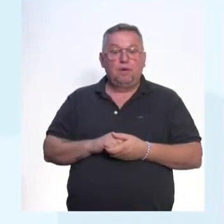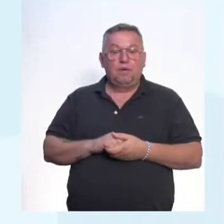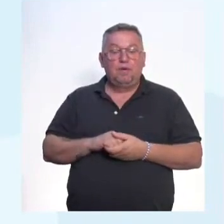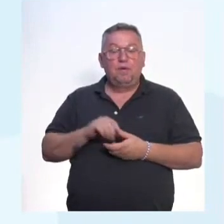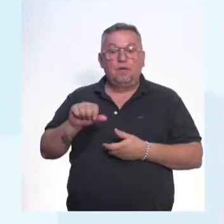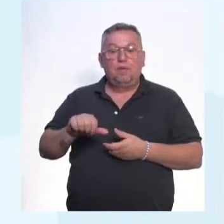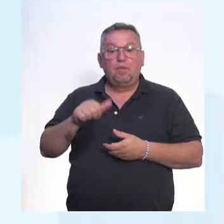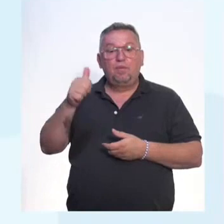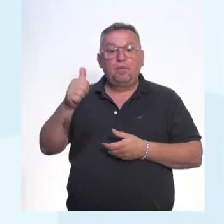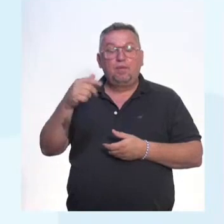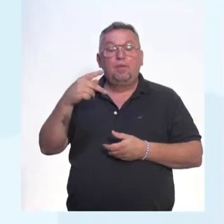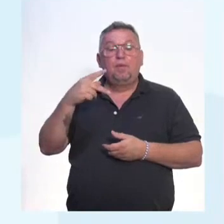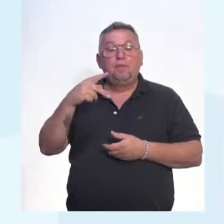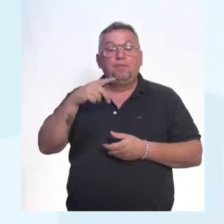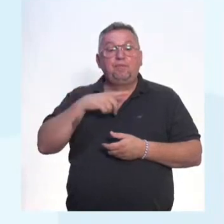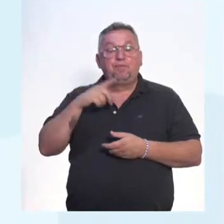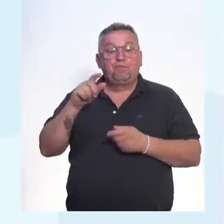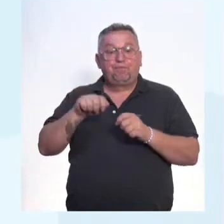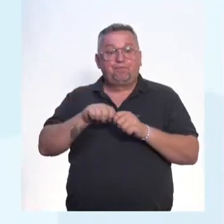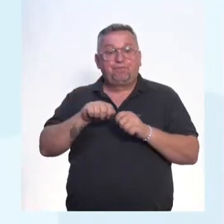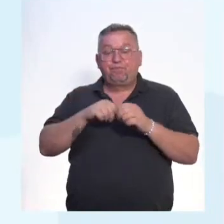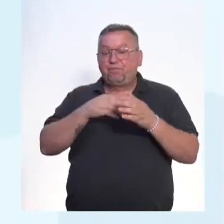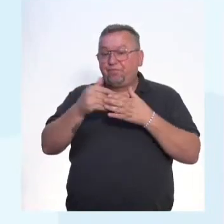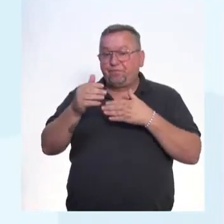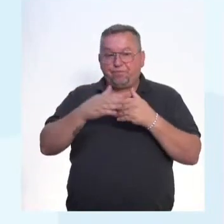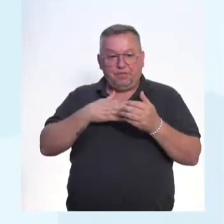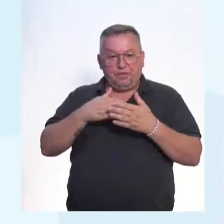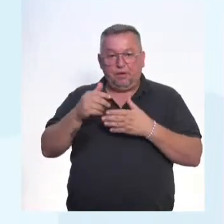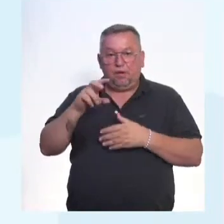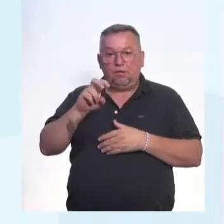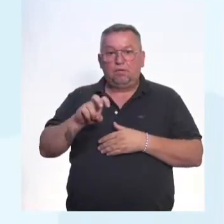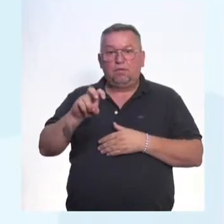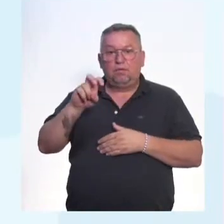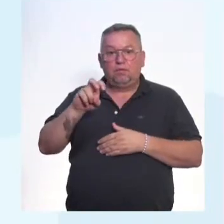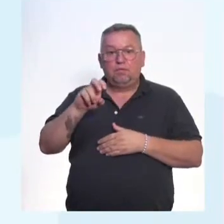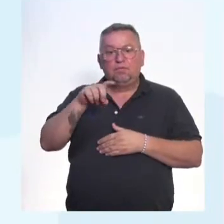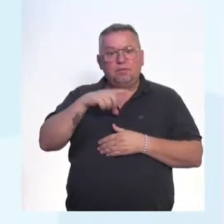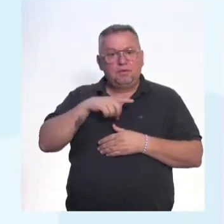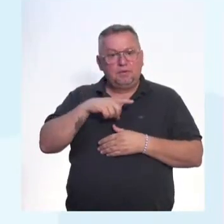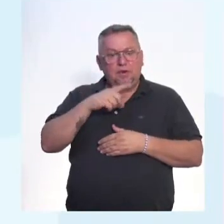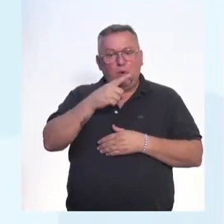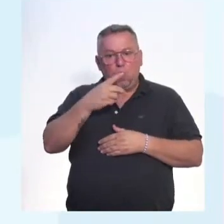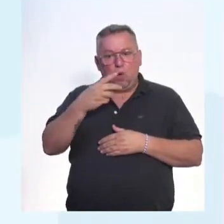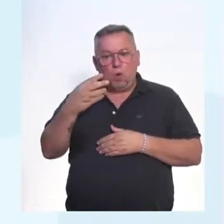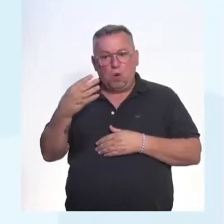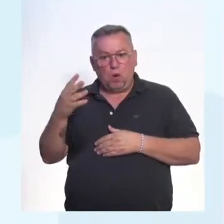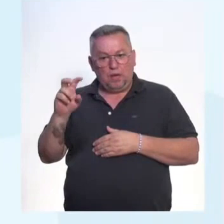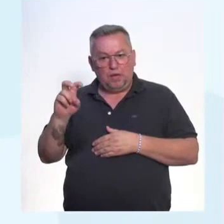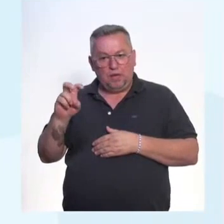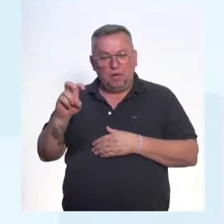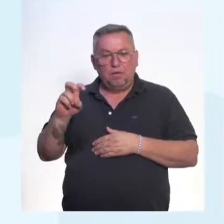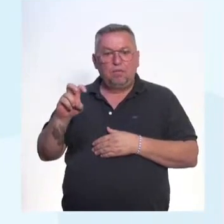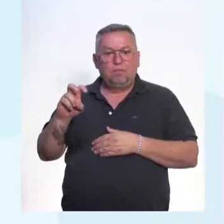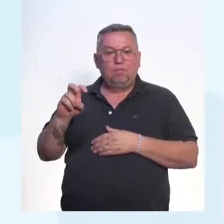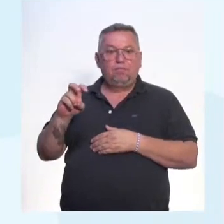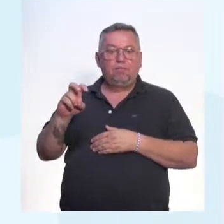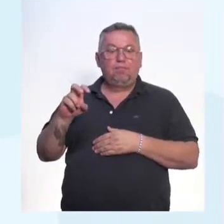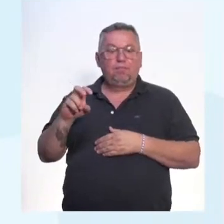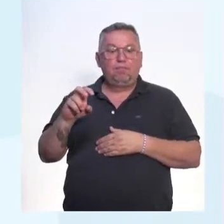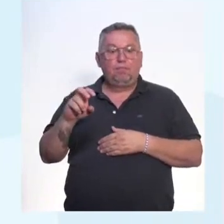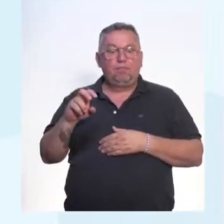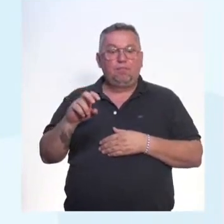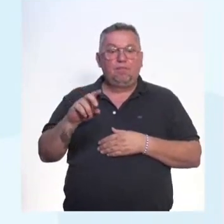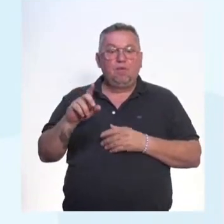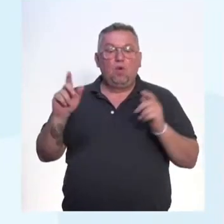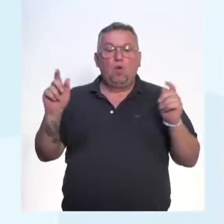primeira posição, eu posso usar qualquer um dos 5 algarismos dados, de 1 até 5. E